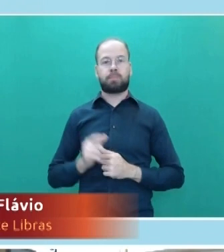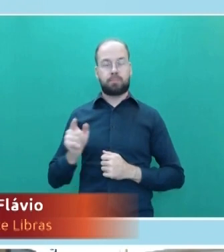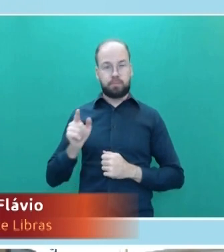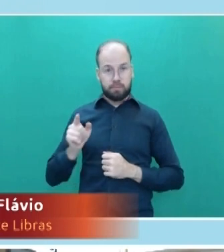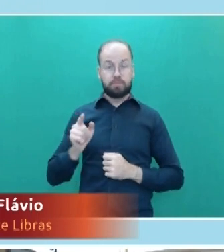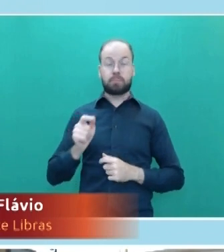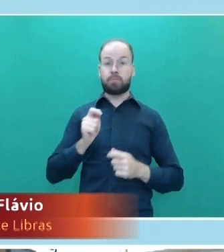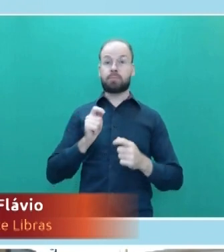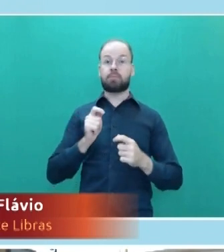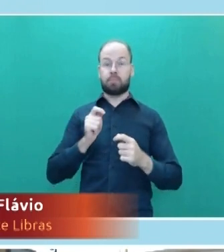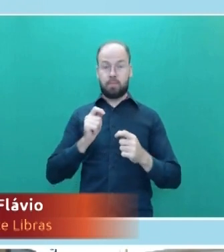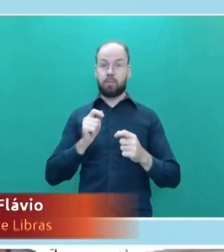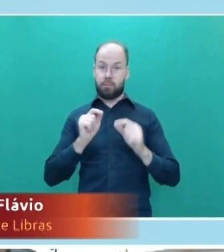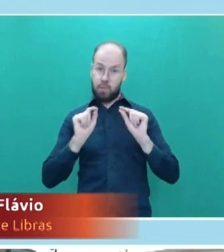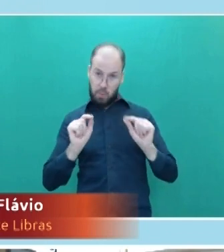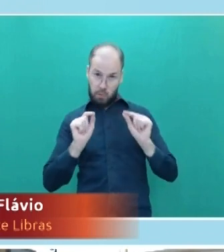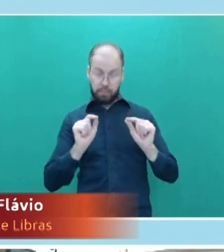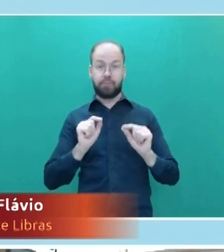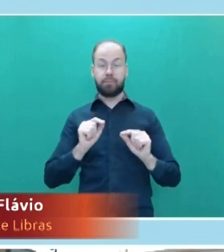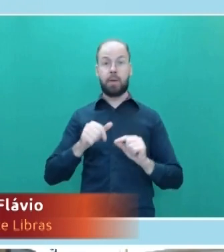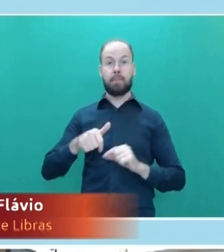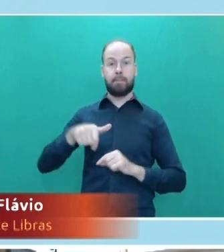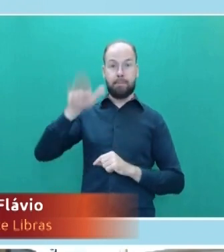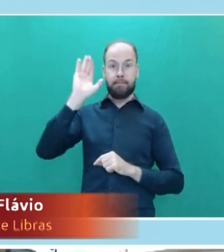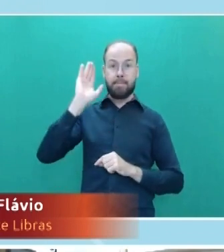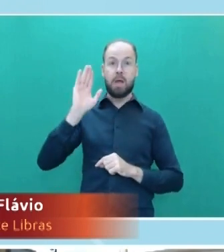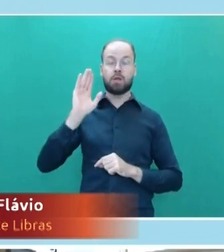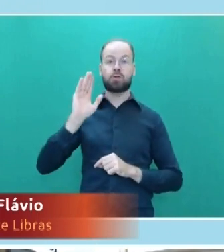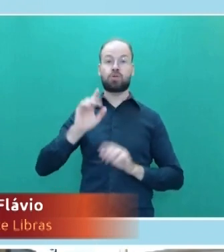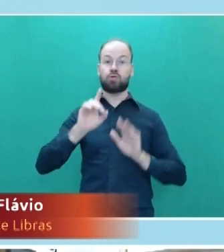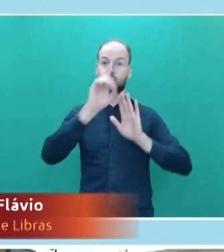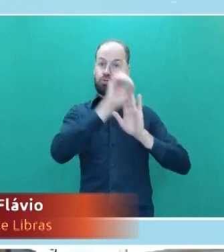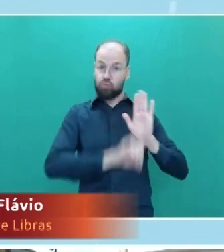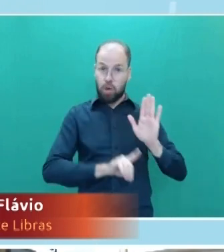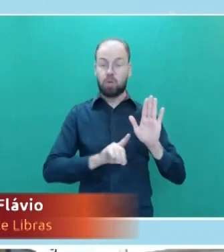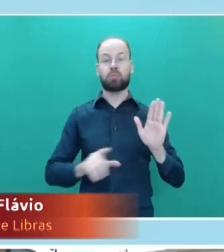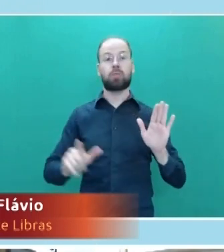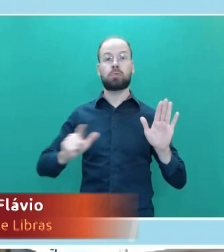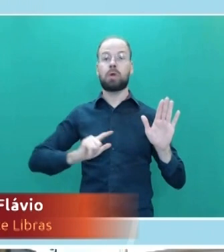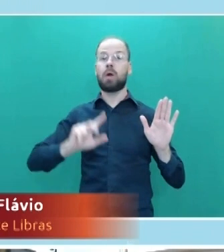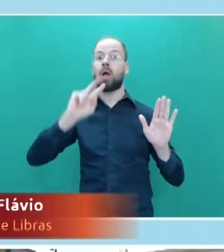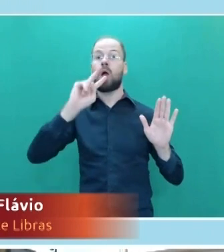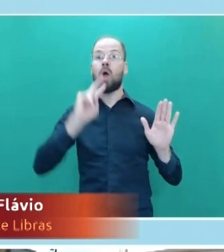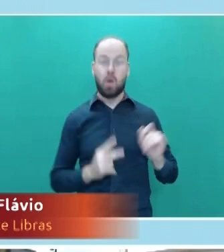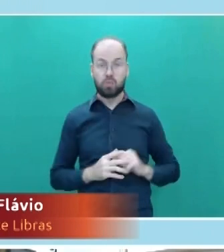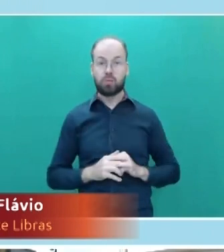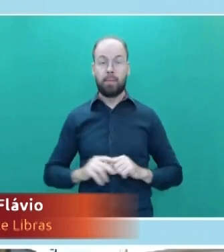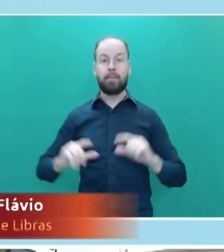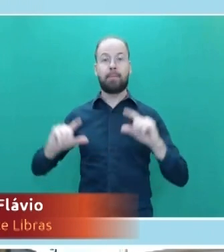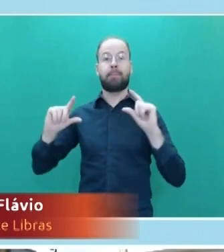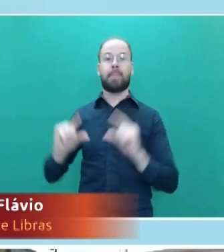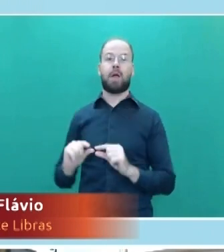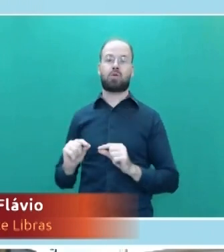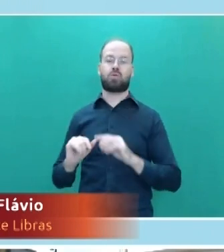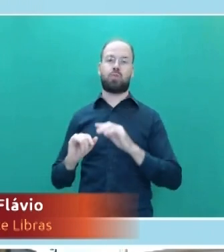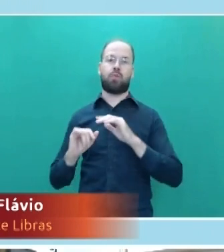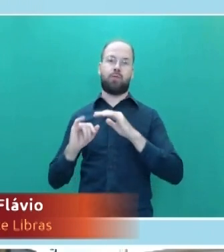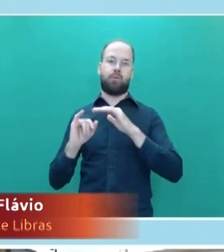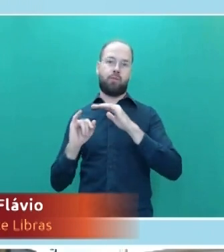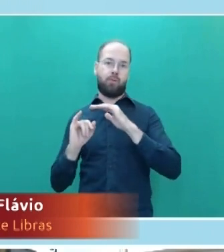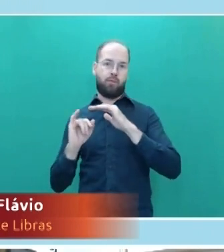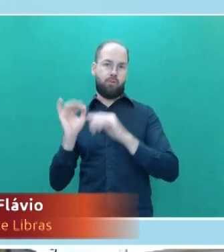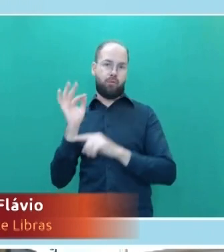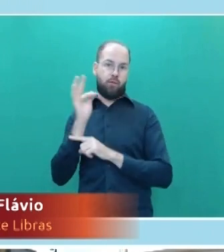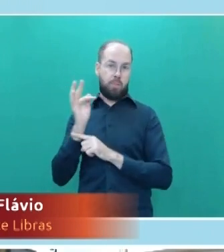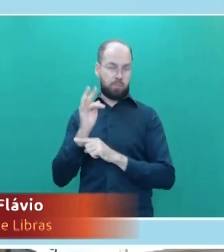parte do pressuposto de que quanto mais direitos nós temos reconhecidos, menos formalizados nós teríamos. Mas isso é uma